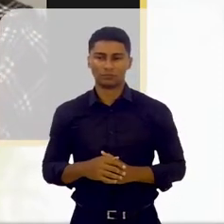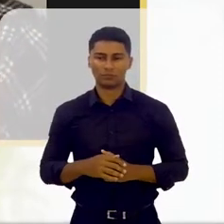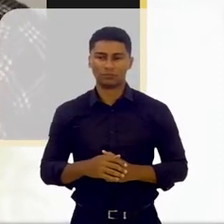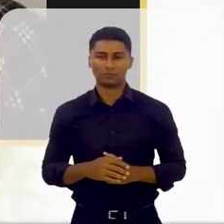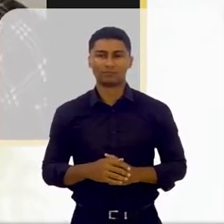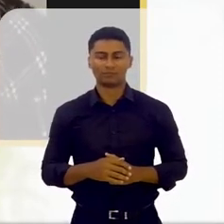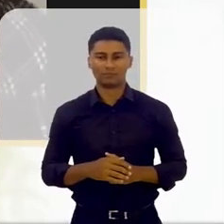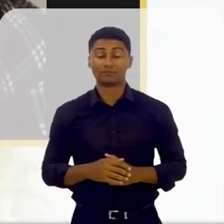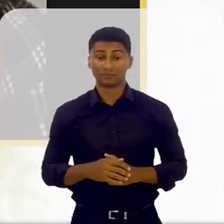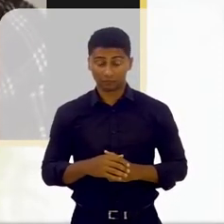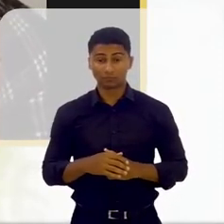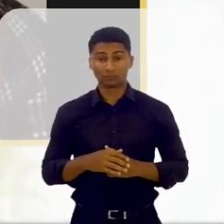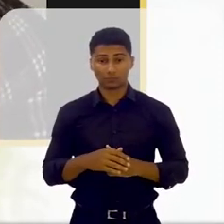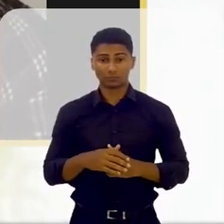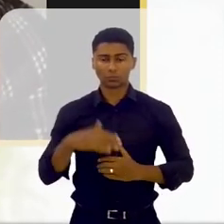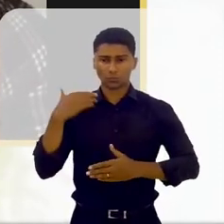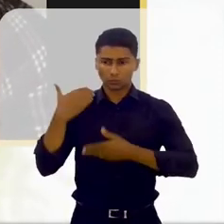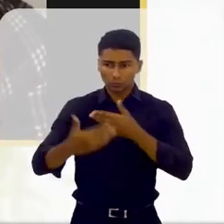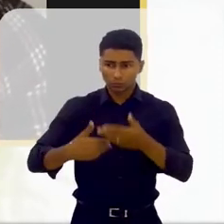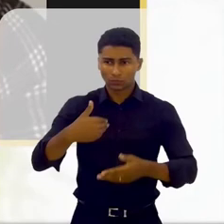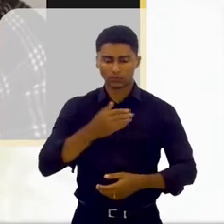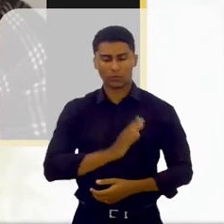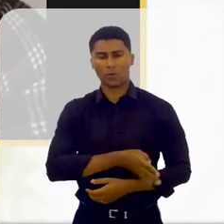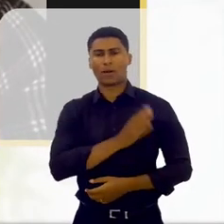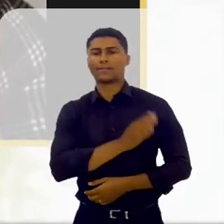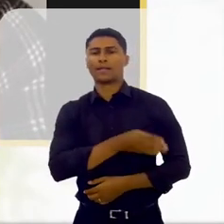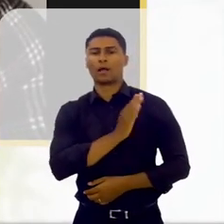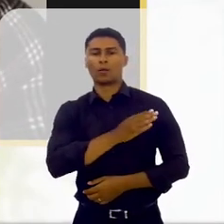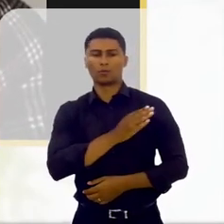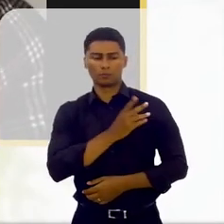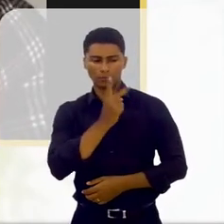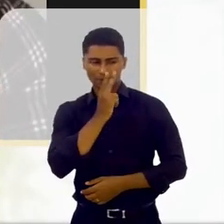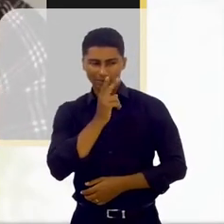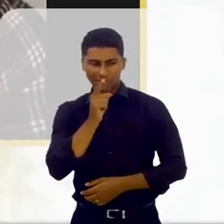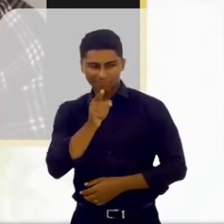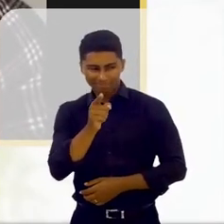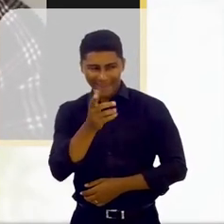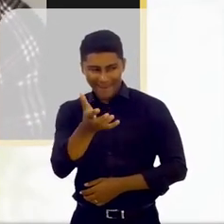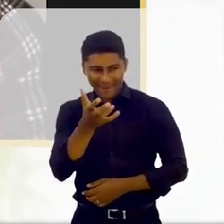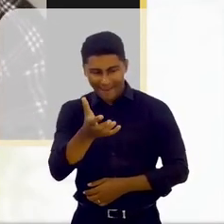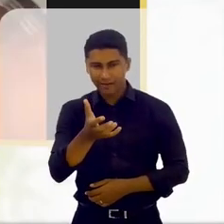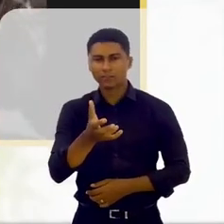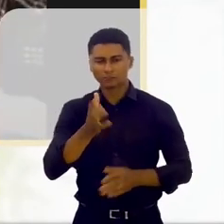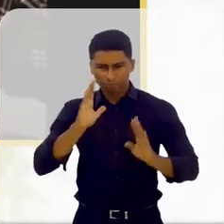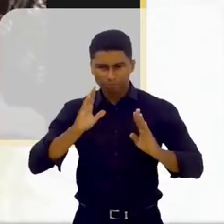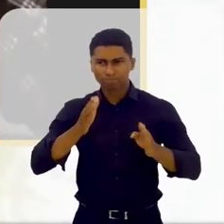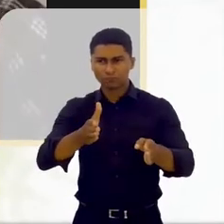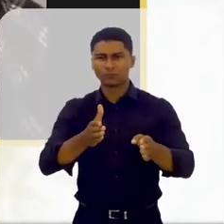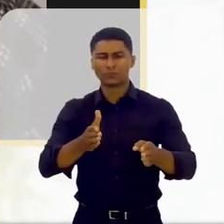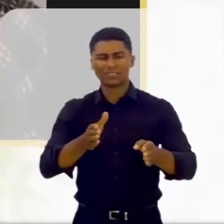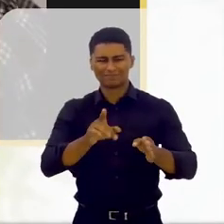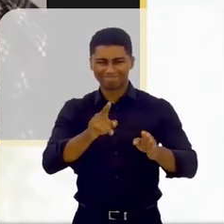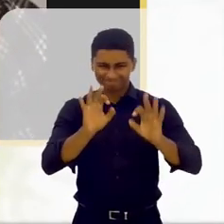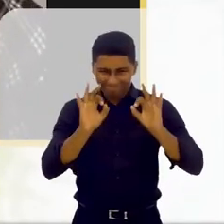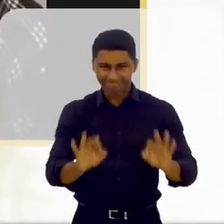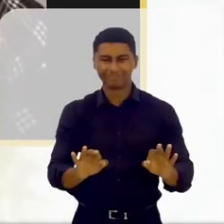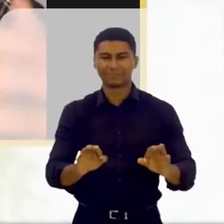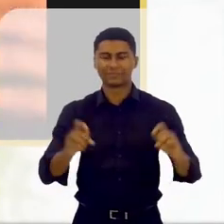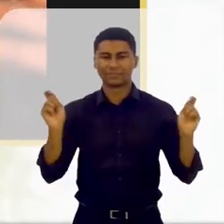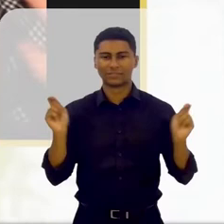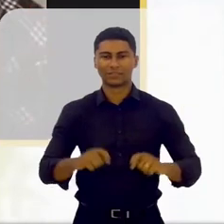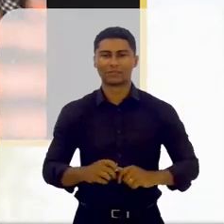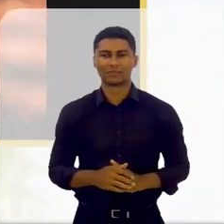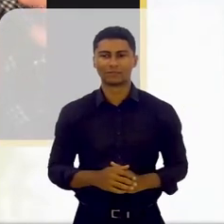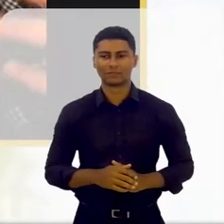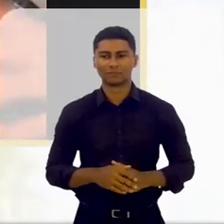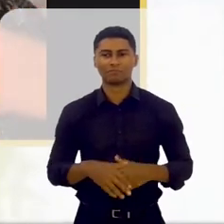mostarda. Foi o que movimentou o nosso coração a fazer aquilo e, meu, vai dar certo. Jogar no ar, vai dar certo. Por exemplo, a